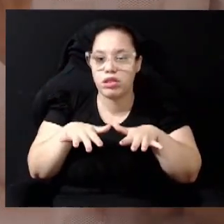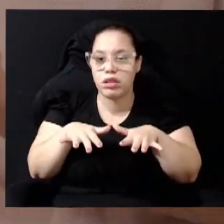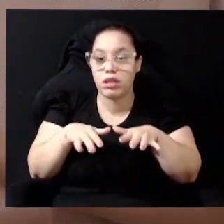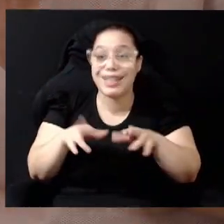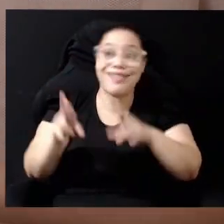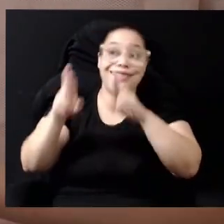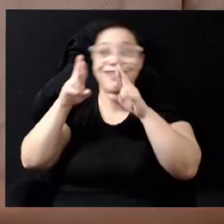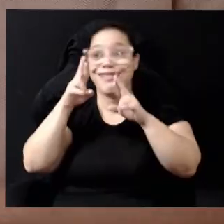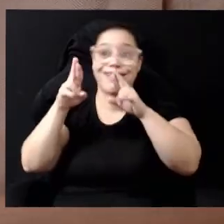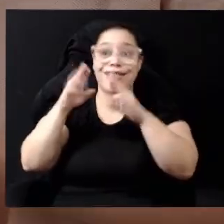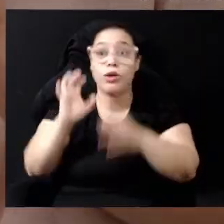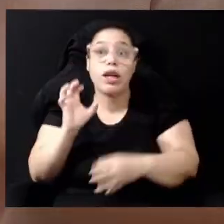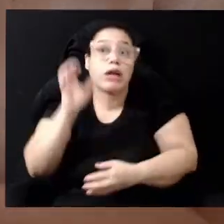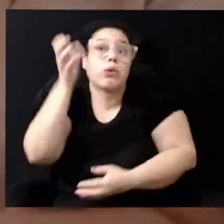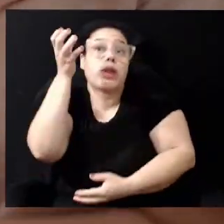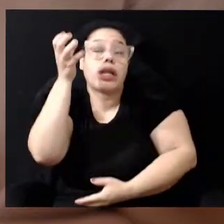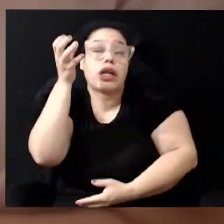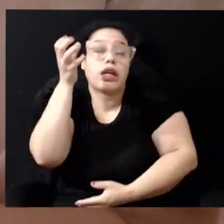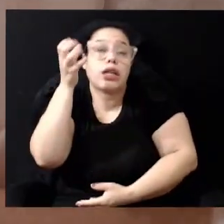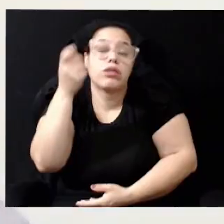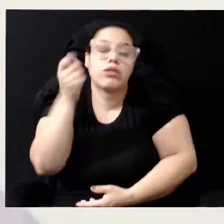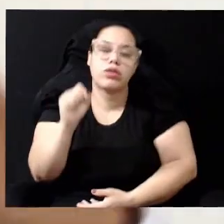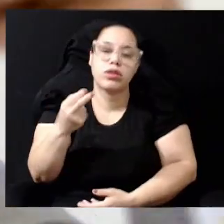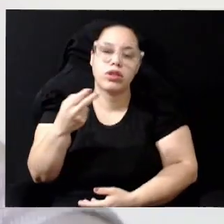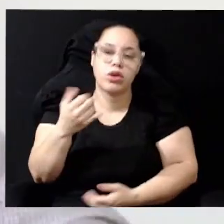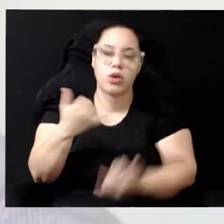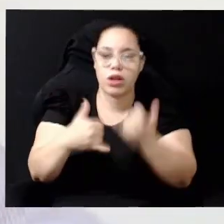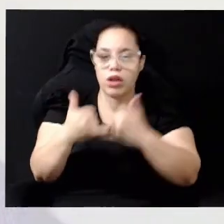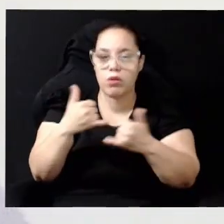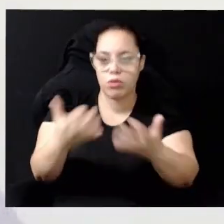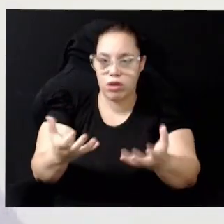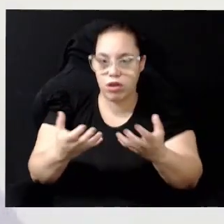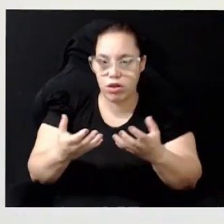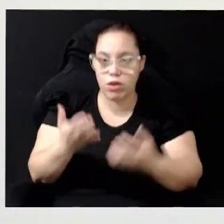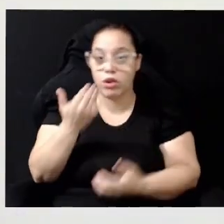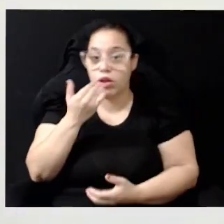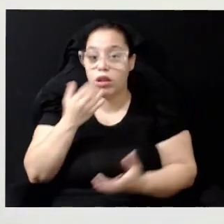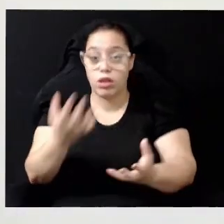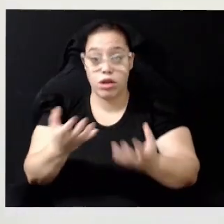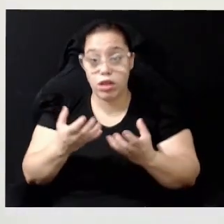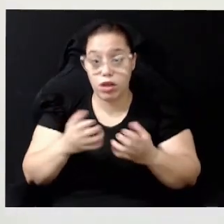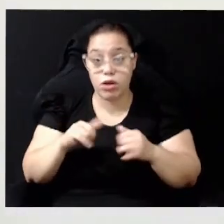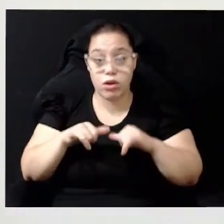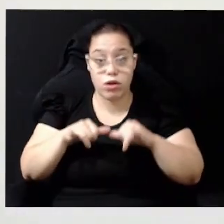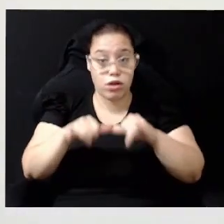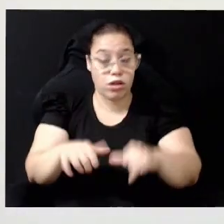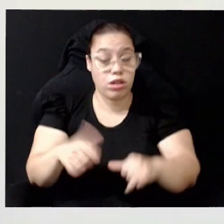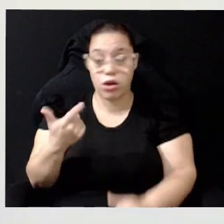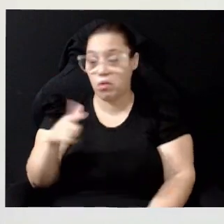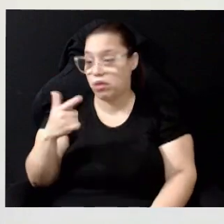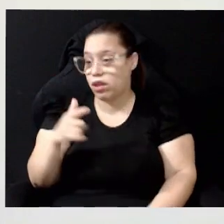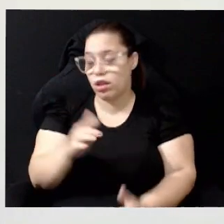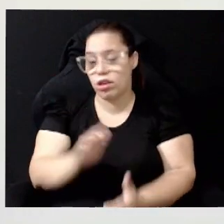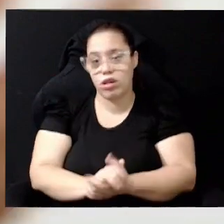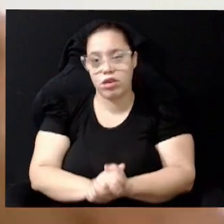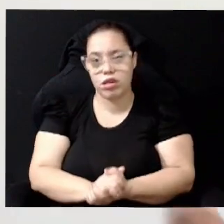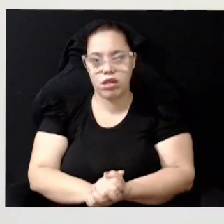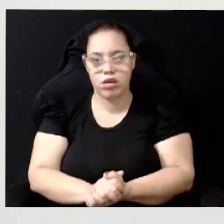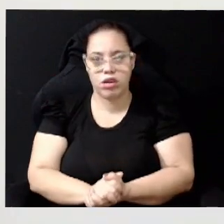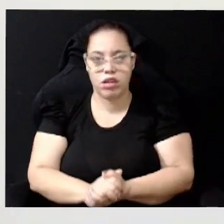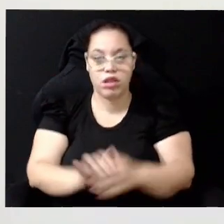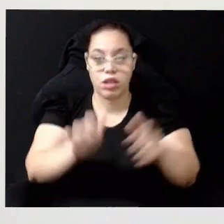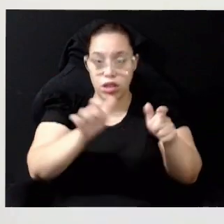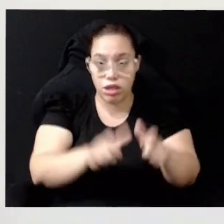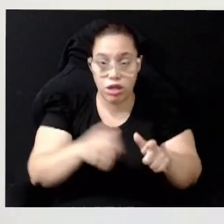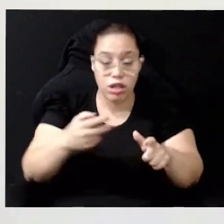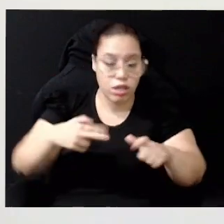alguma coisa aconteça, ou é um brinquedo que ela quer, um alimento que ela quer no mercado e não tem, ou é algum lugar que ela quer ir,